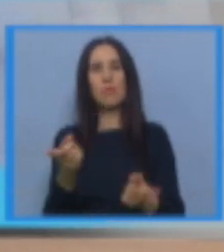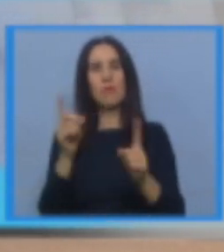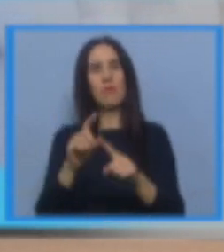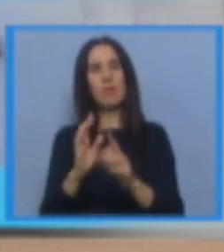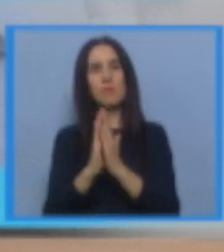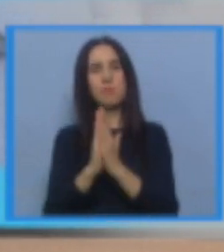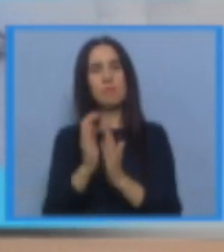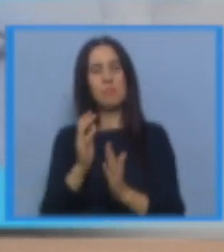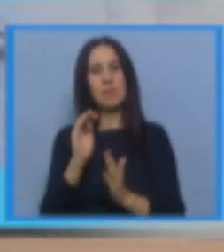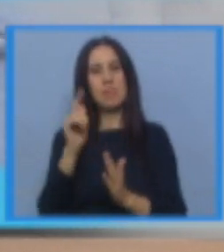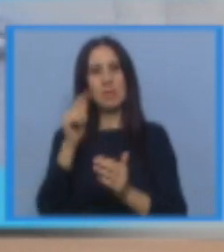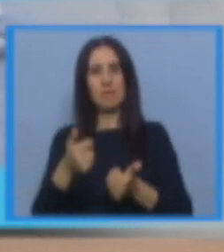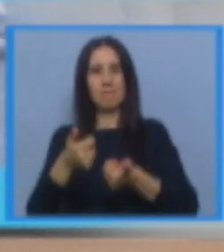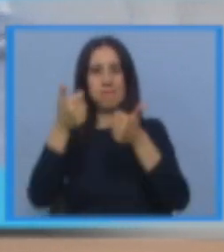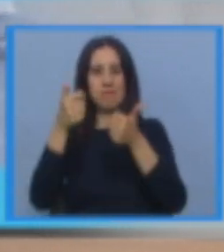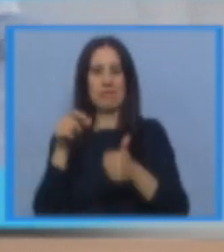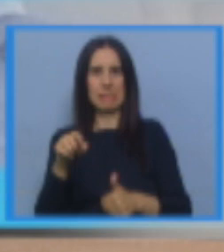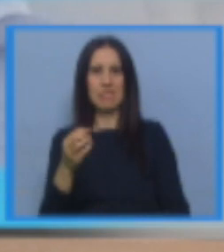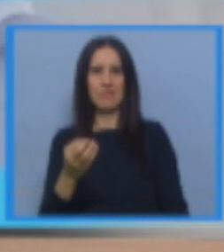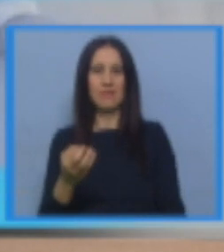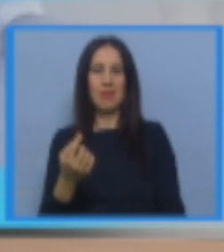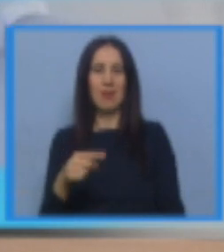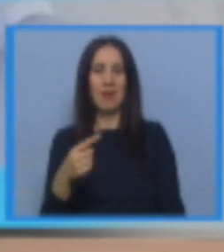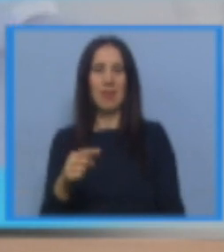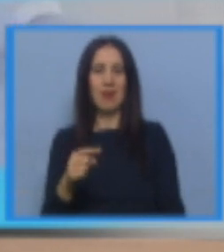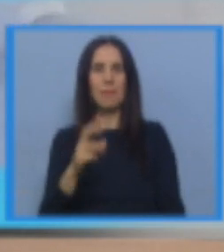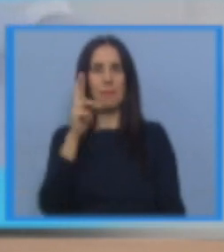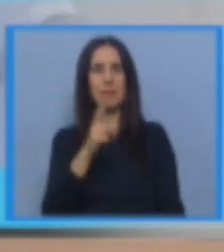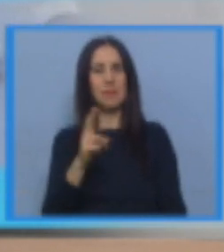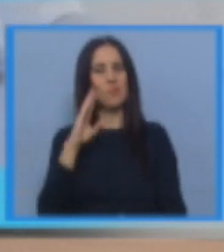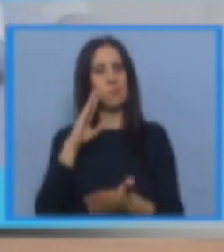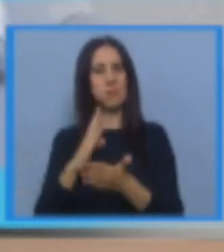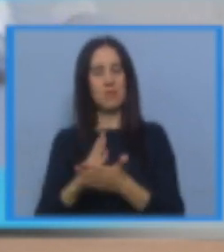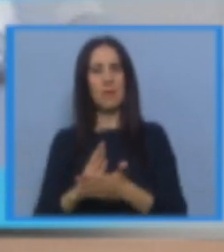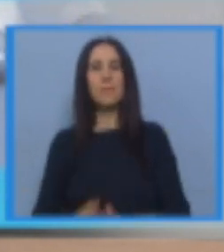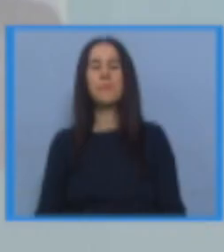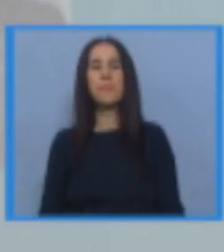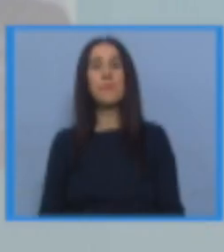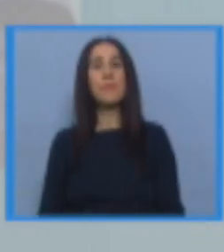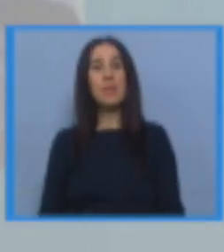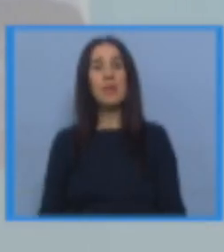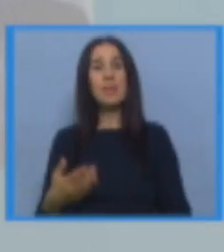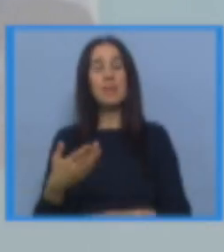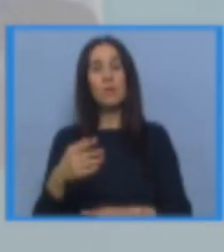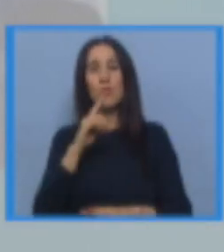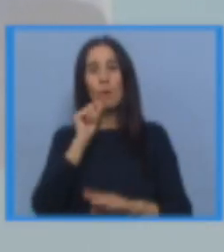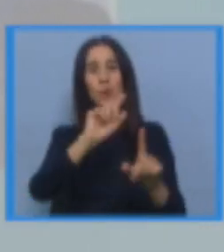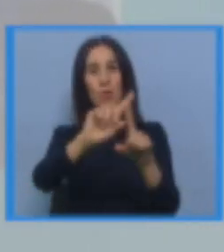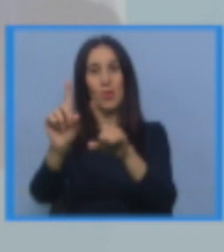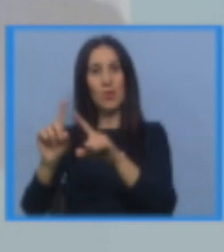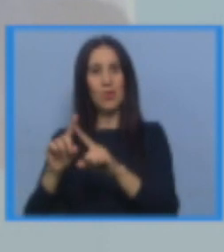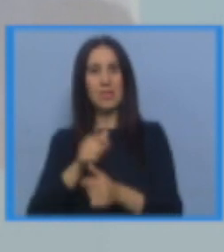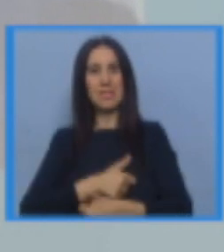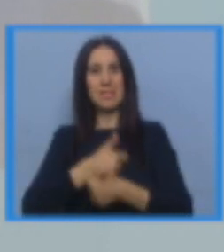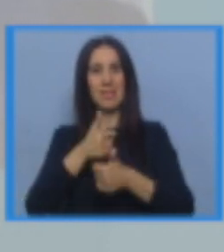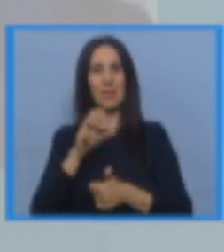Sé. Aí temos então a bênção final. Um percurso que se desenha com outros nomes em muitas cidades do país, não é?